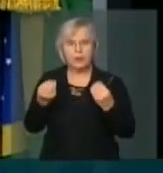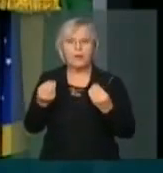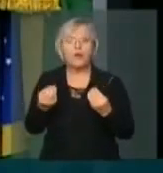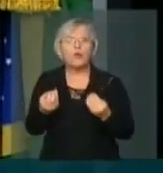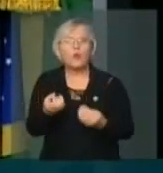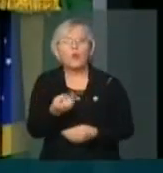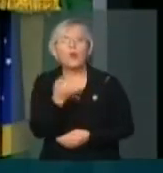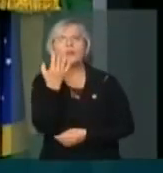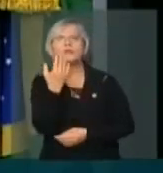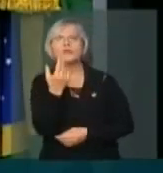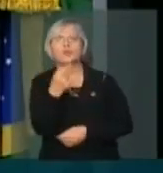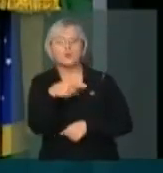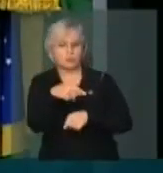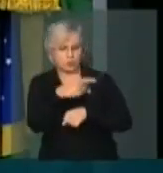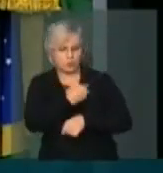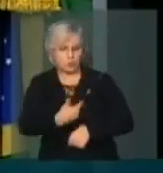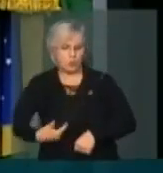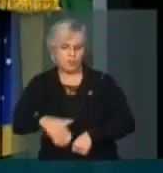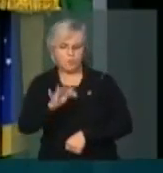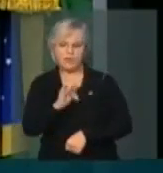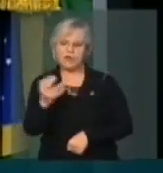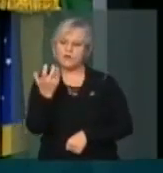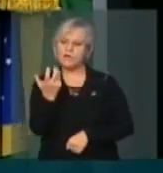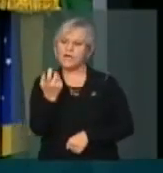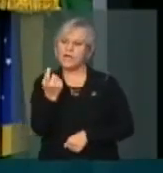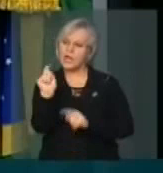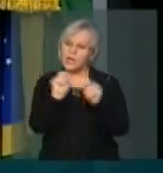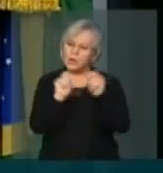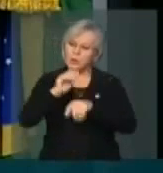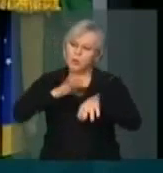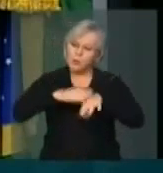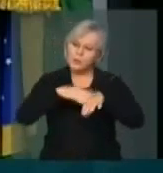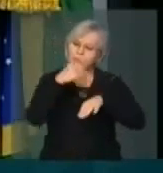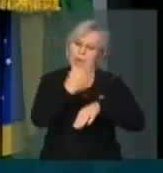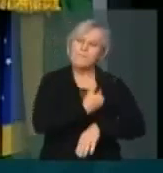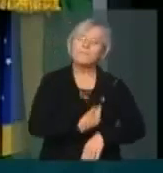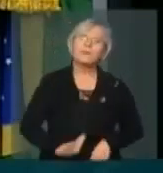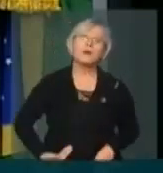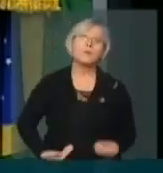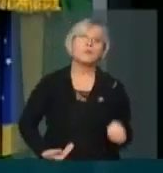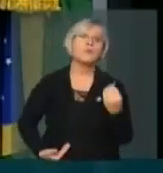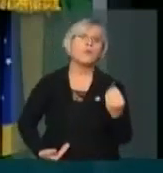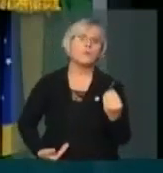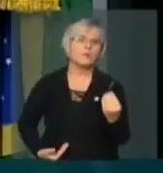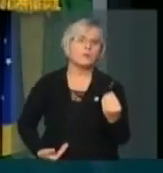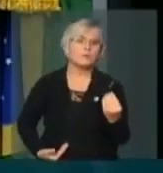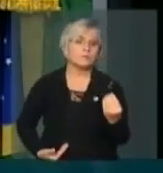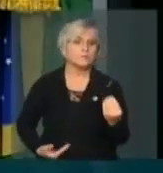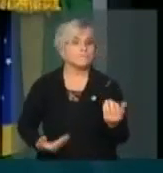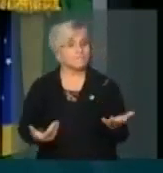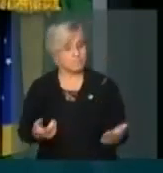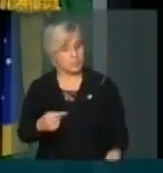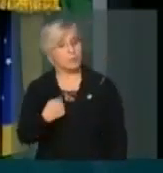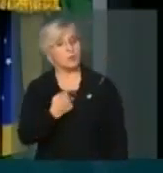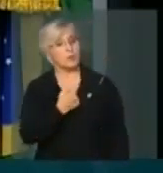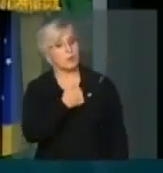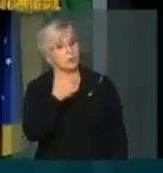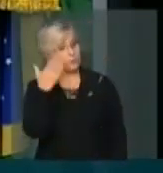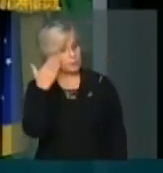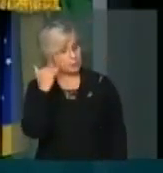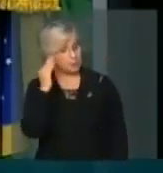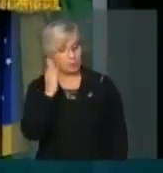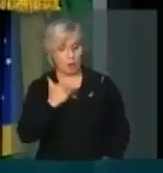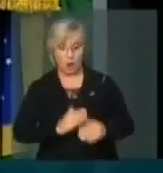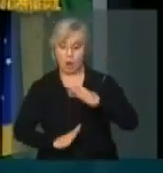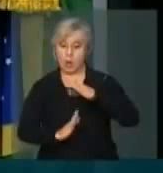se propõe a cortar na própria carne, nós vamos ter a certeza de que dos limites